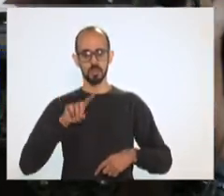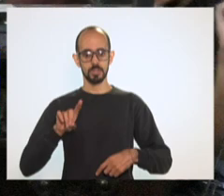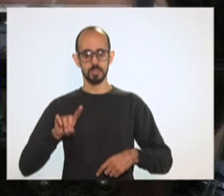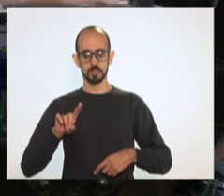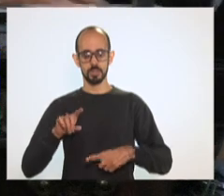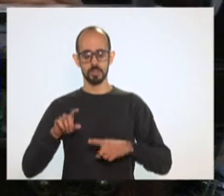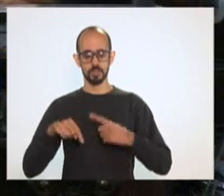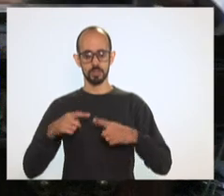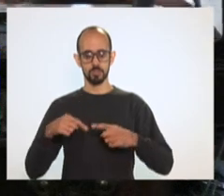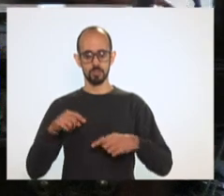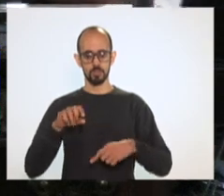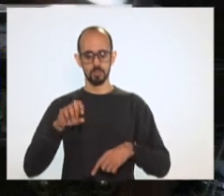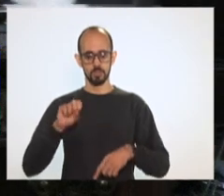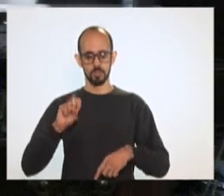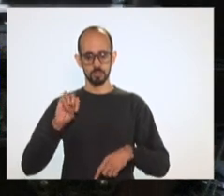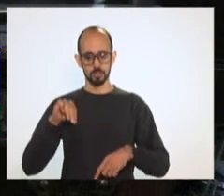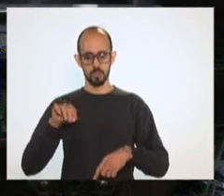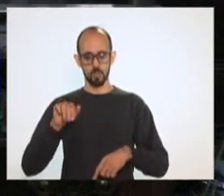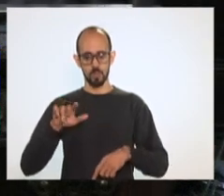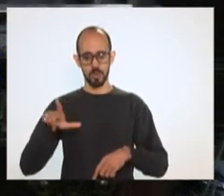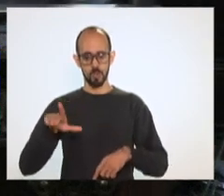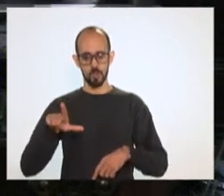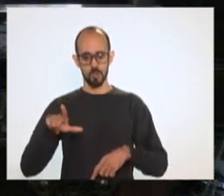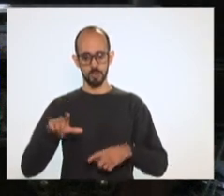Samuel antes porém o poema